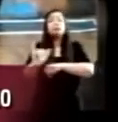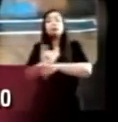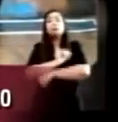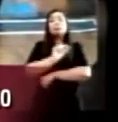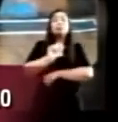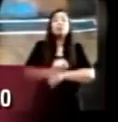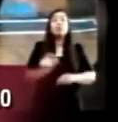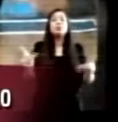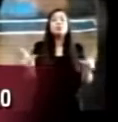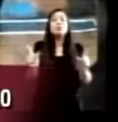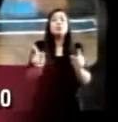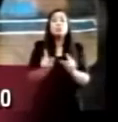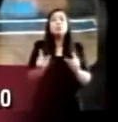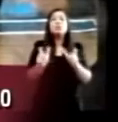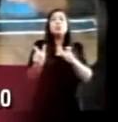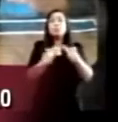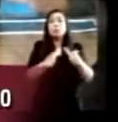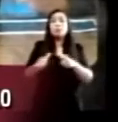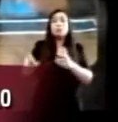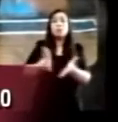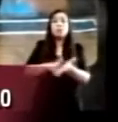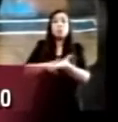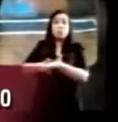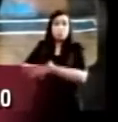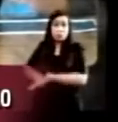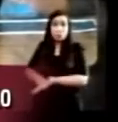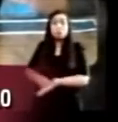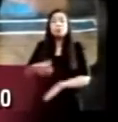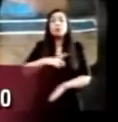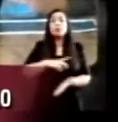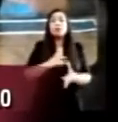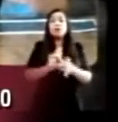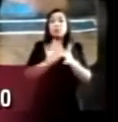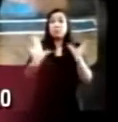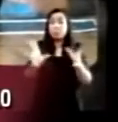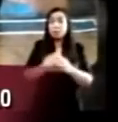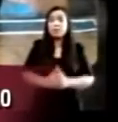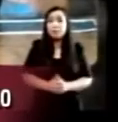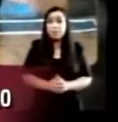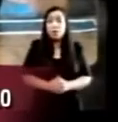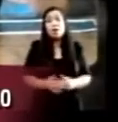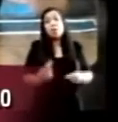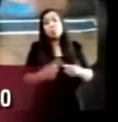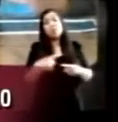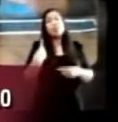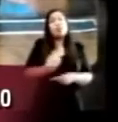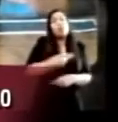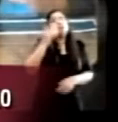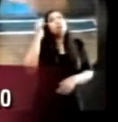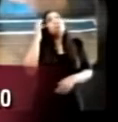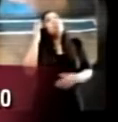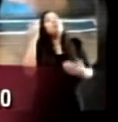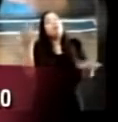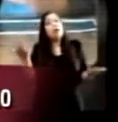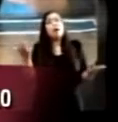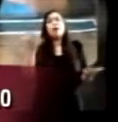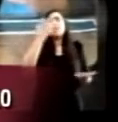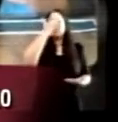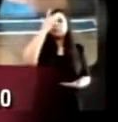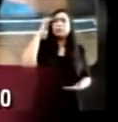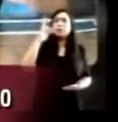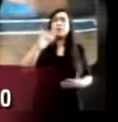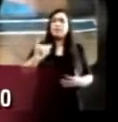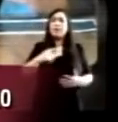de diminuição dos leitos que nós temos disponível, porque a gente acreditava que a população